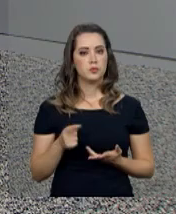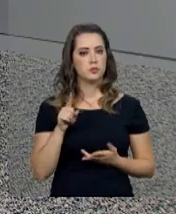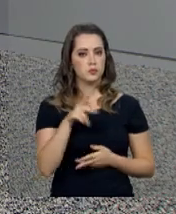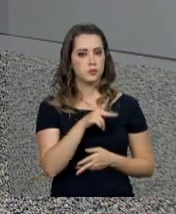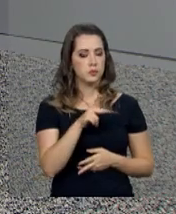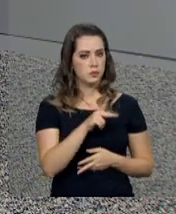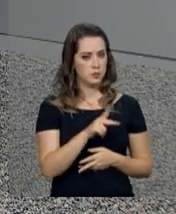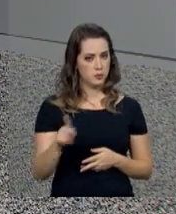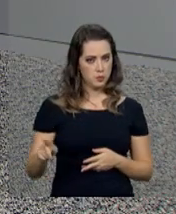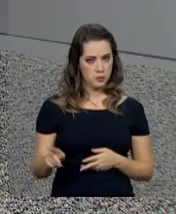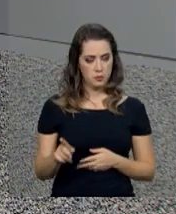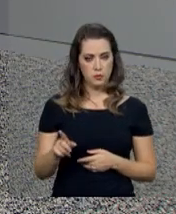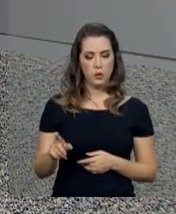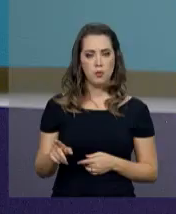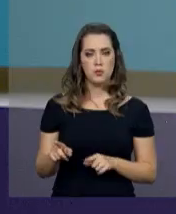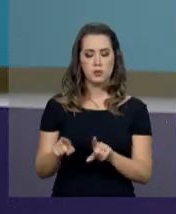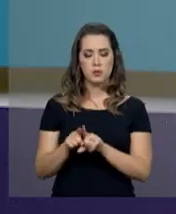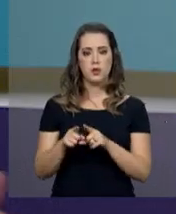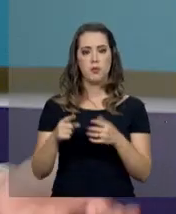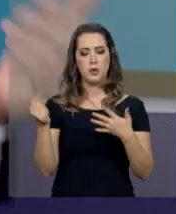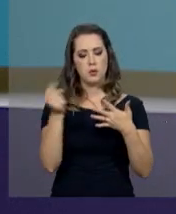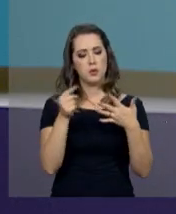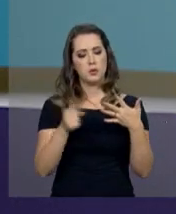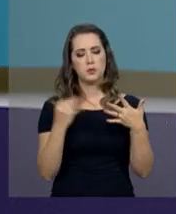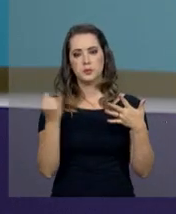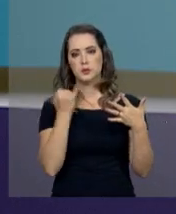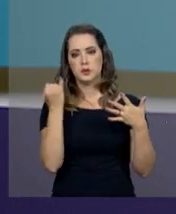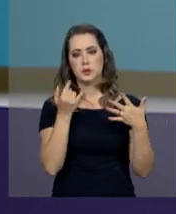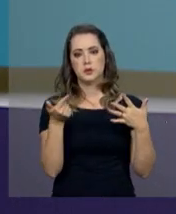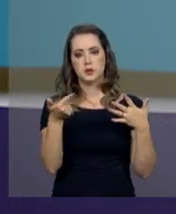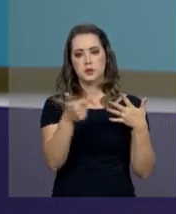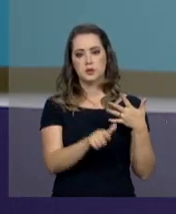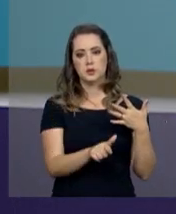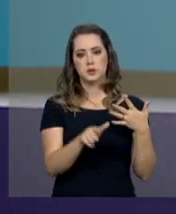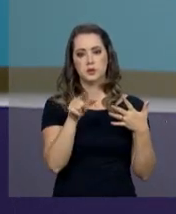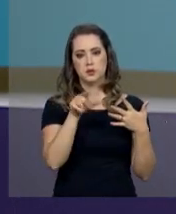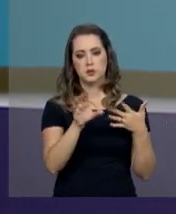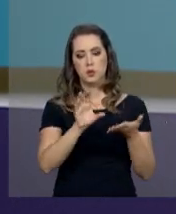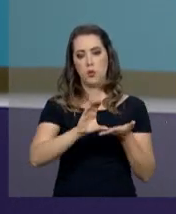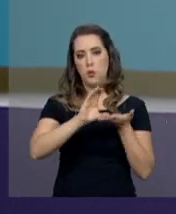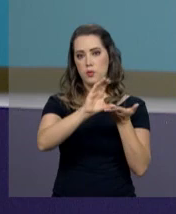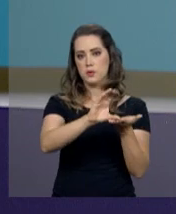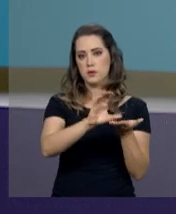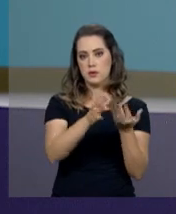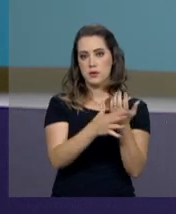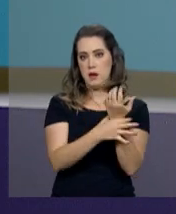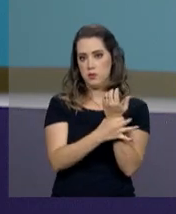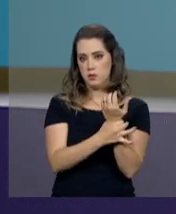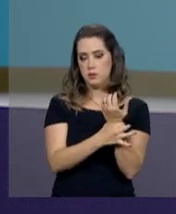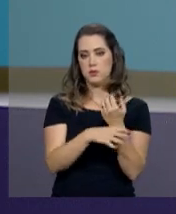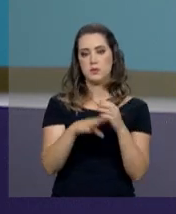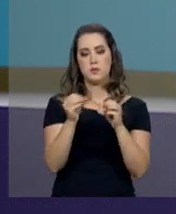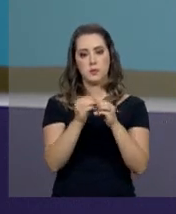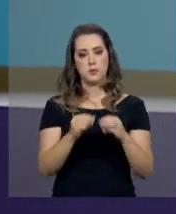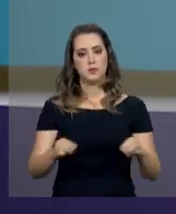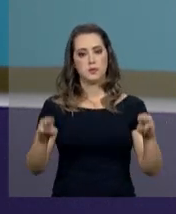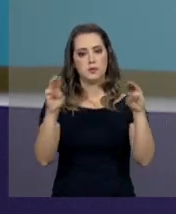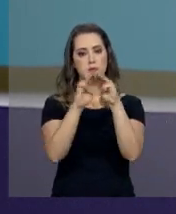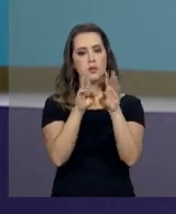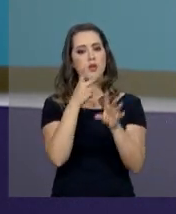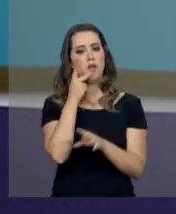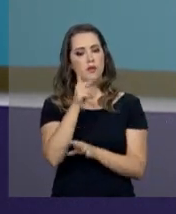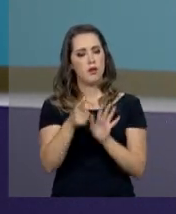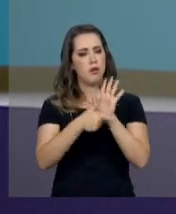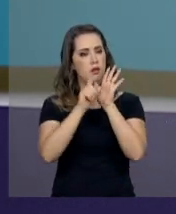presidente também fez outros destaques interessantes retomou a questão da reforma do conselho de segurança das nações unidas o presidente havia destacado